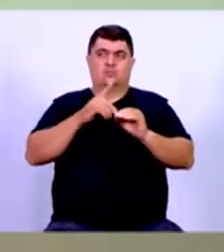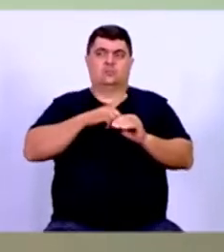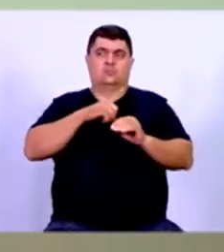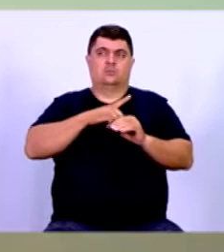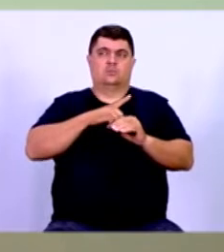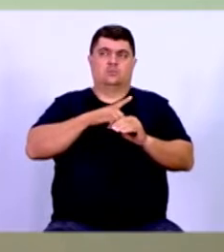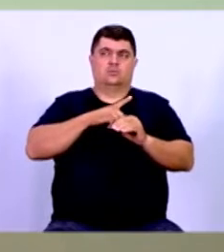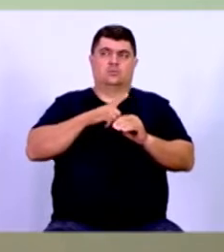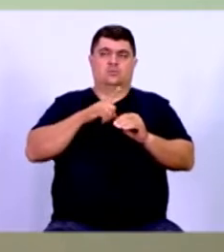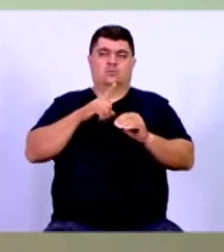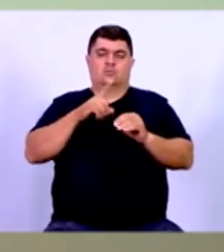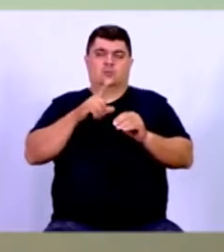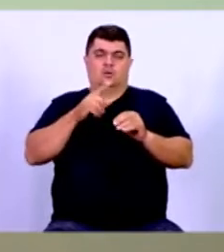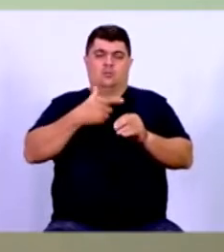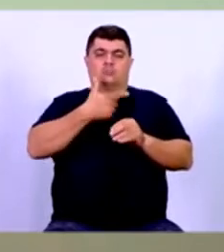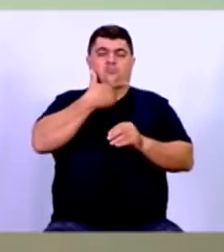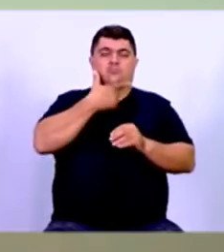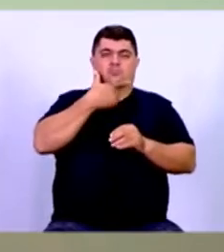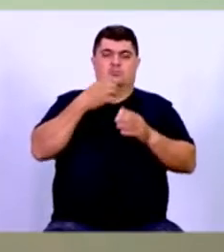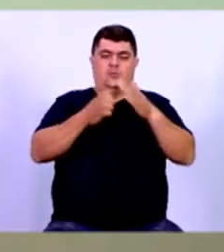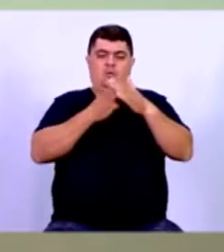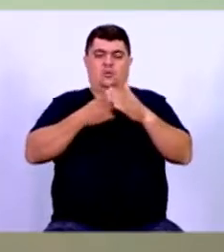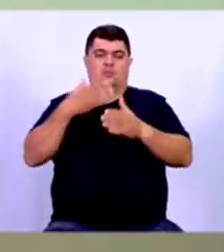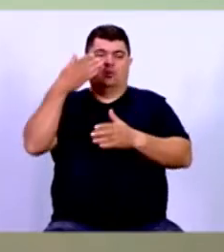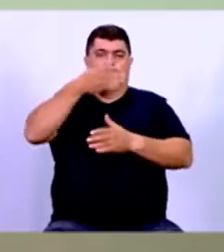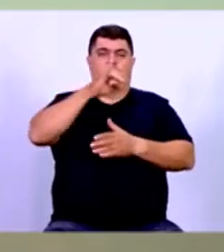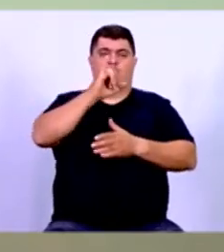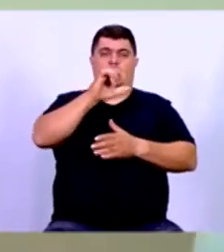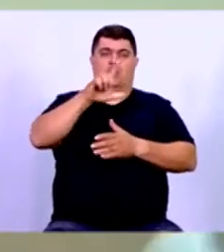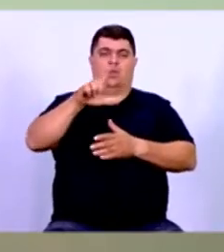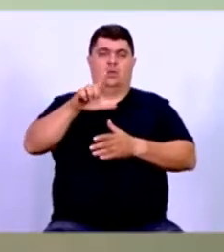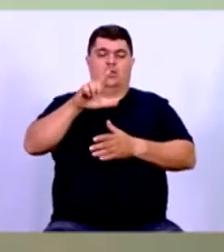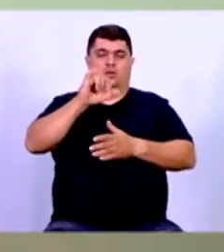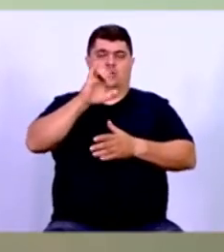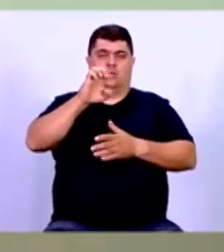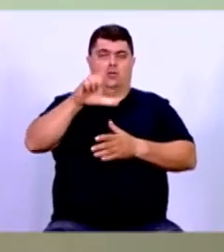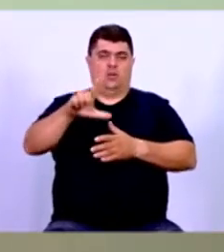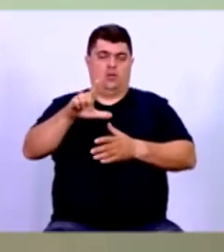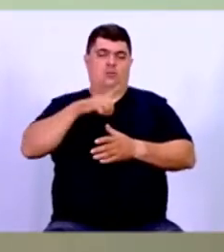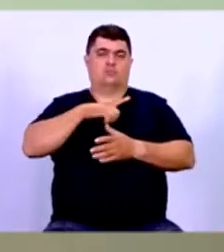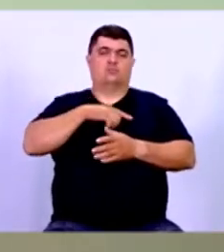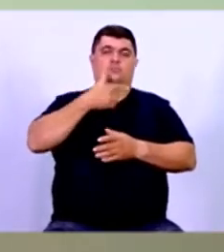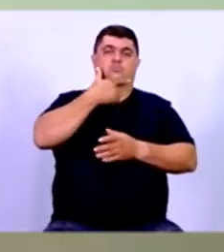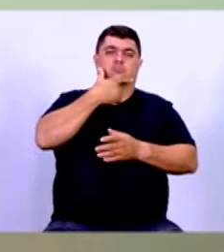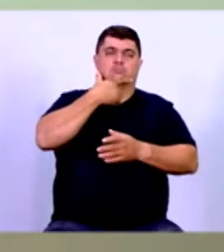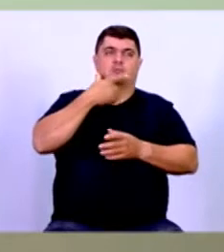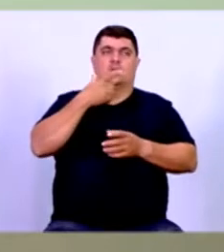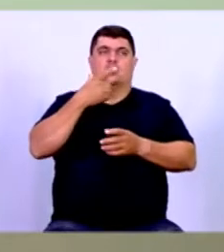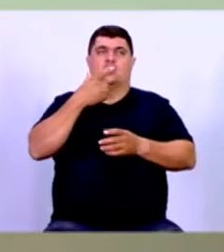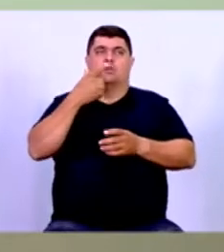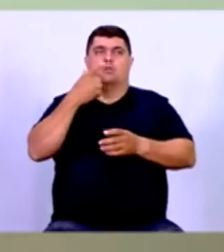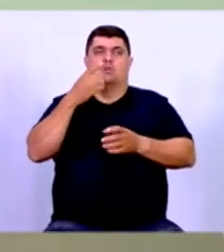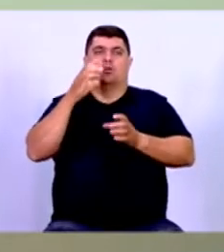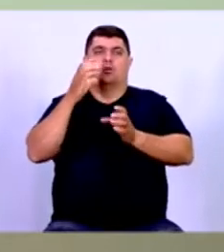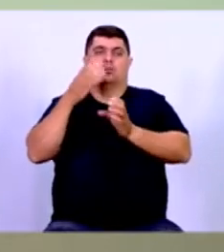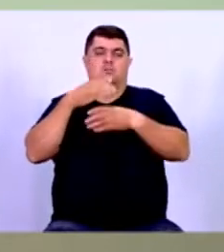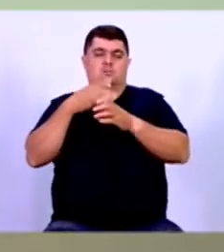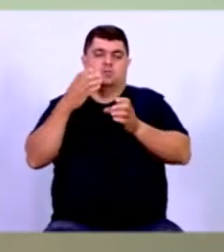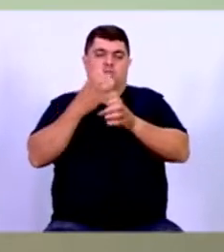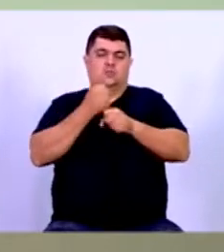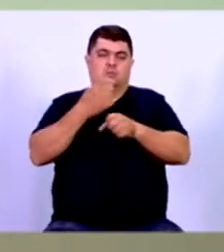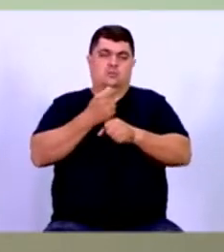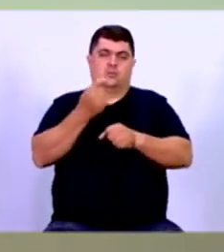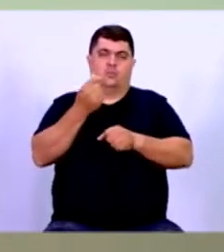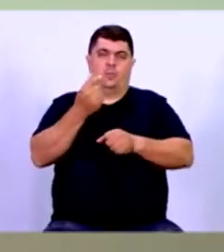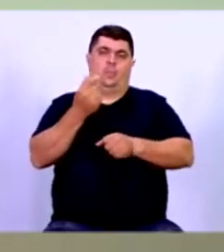e quando surge uma vaga, vem o empresário até o IEL e diz: eu tenho uma vaga para ciências contábeis na minha empresa. Ele diz o valor